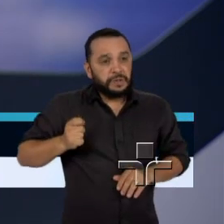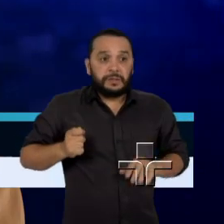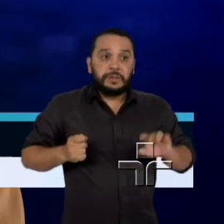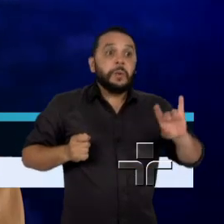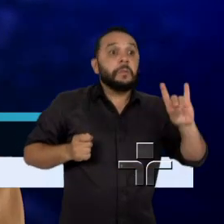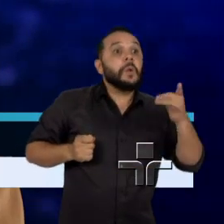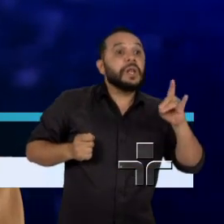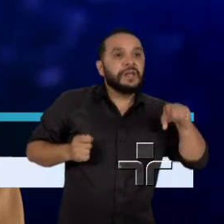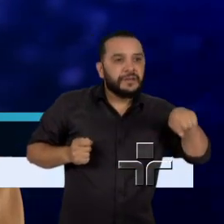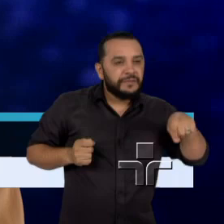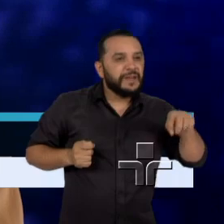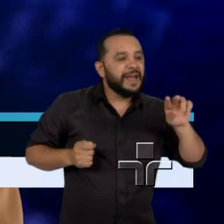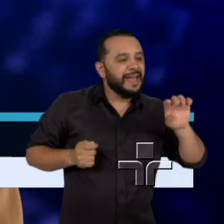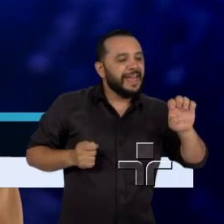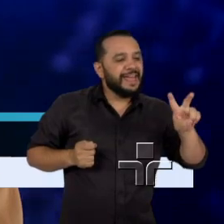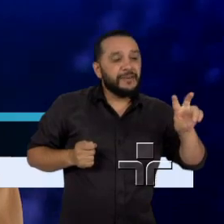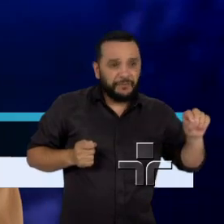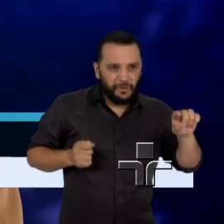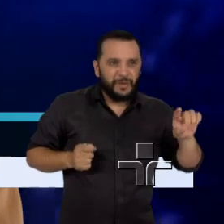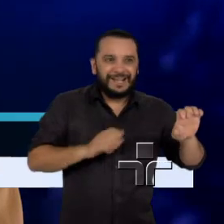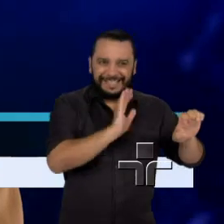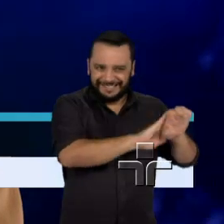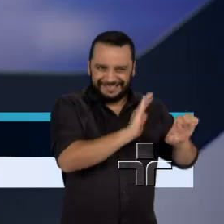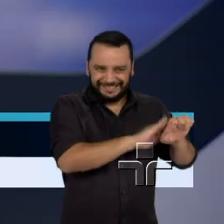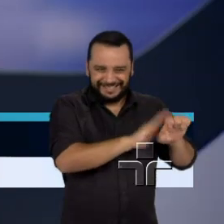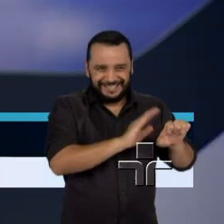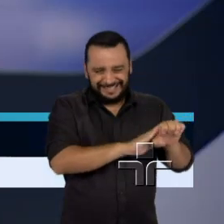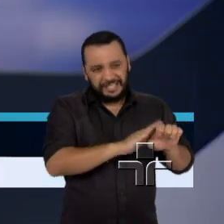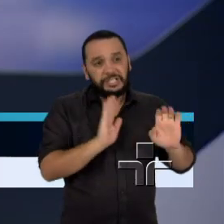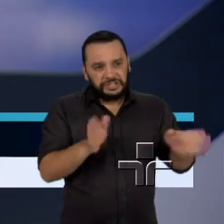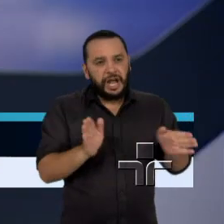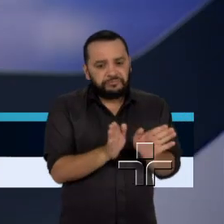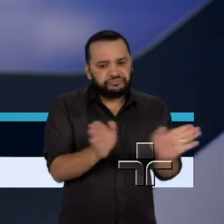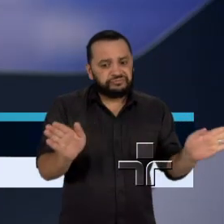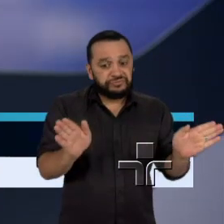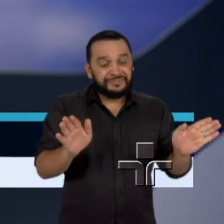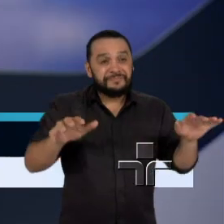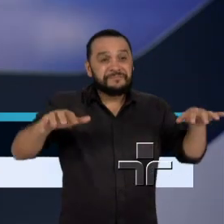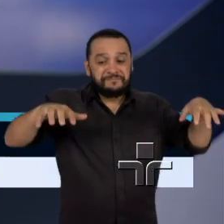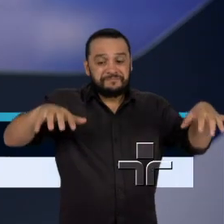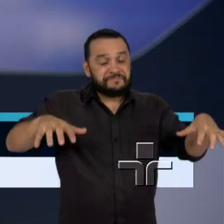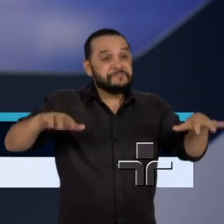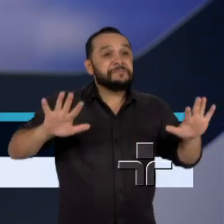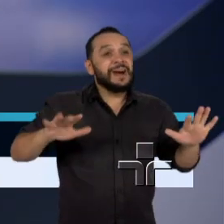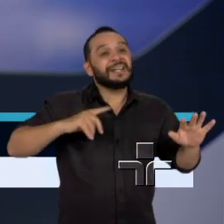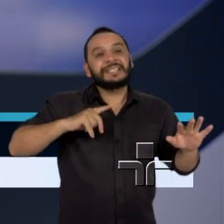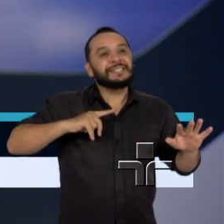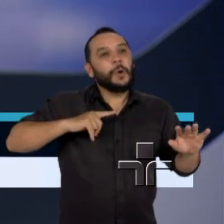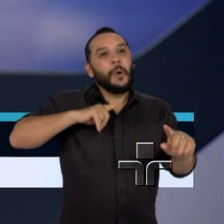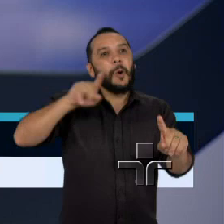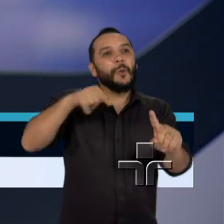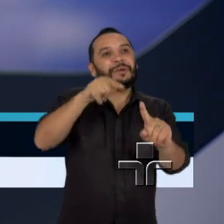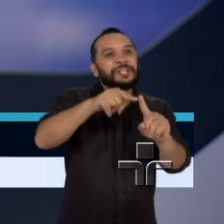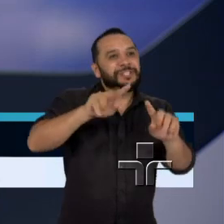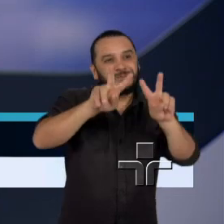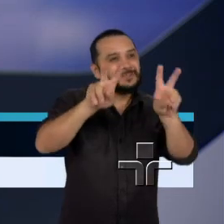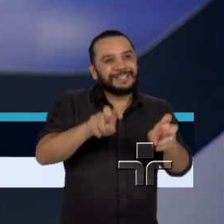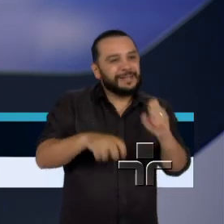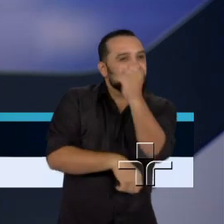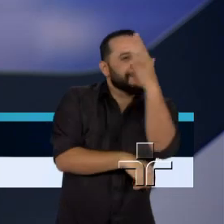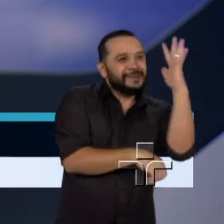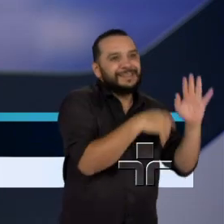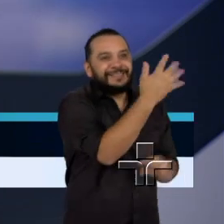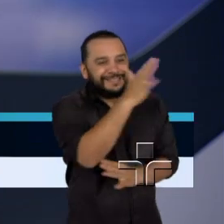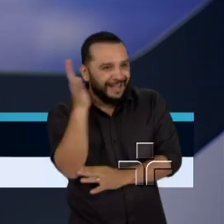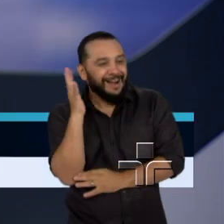do Evo Morales mais à esquerda, né? O Morales já há muito tempo como presidente da Bolívia, mas cuja abordagem para a questão ambiental e para a questão da